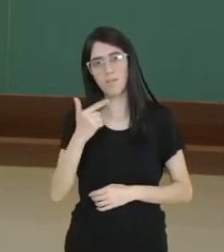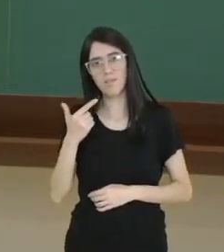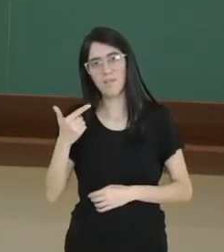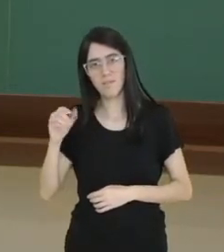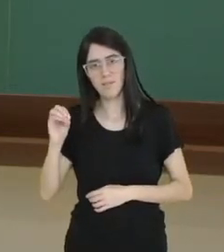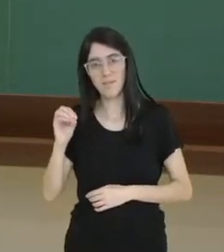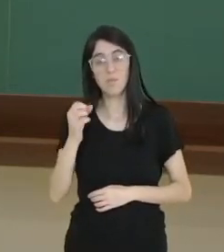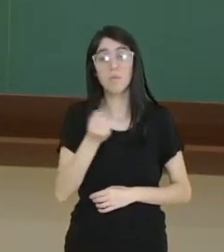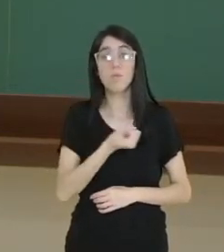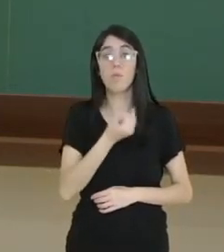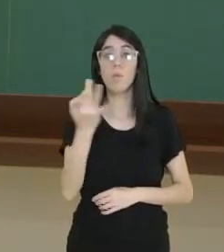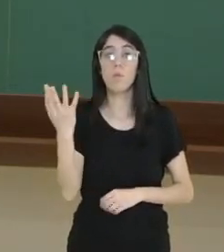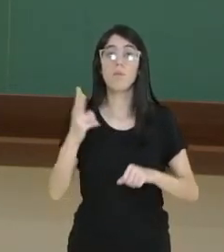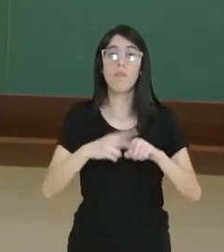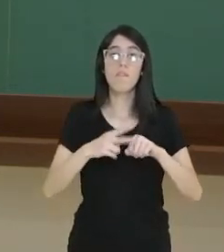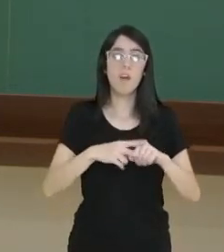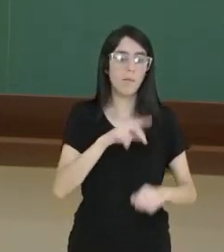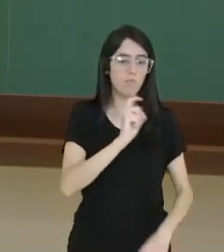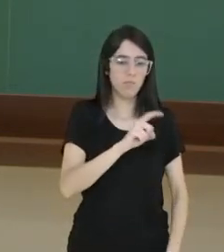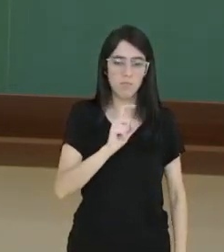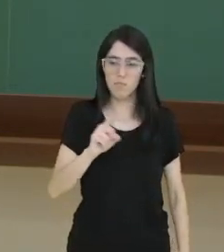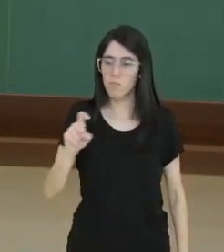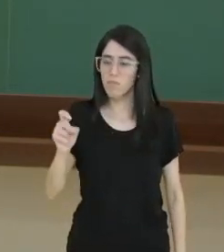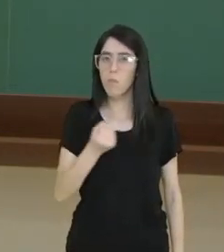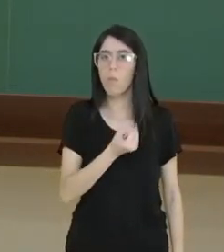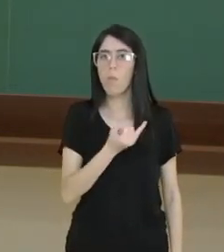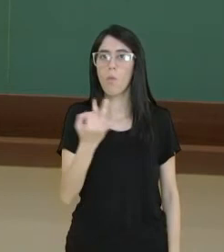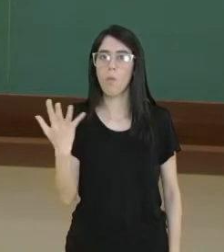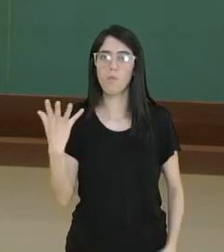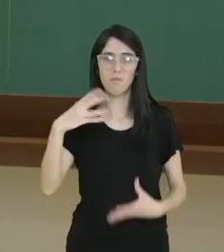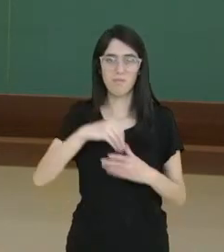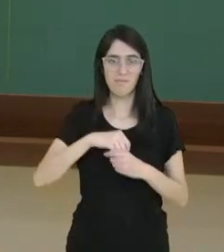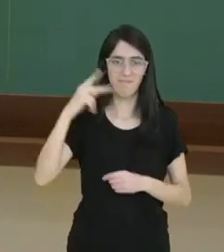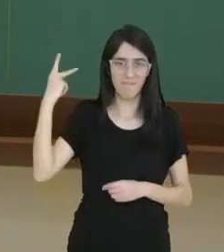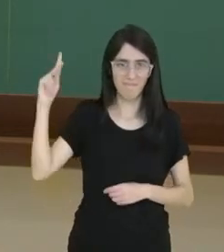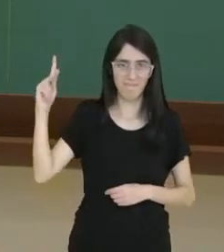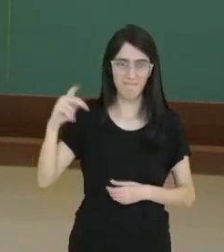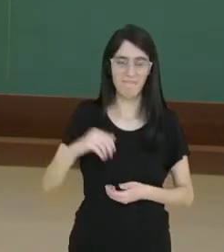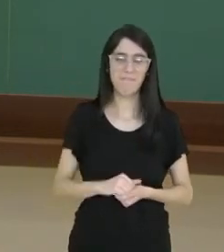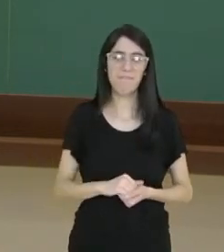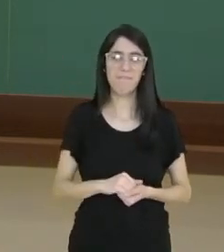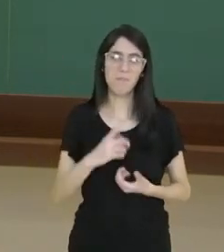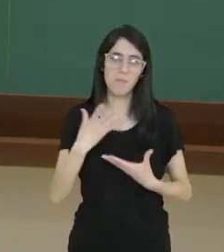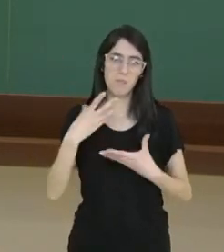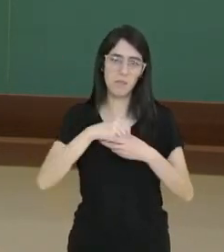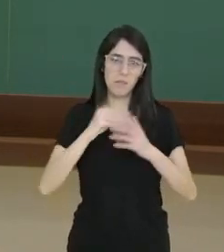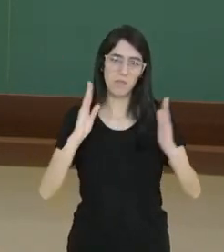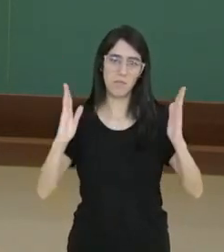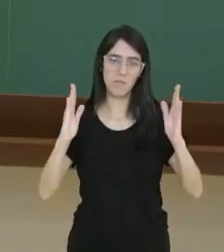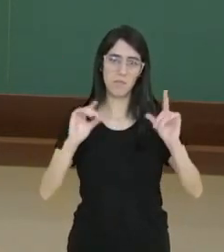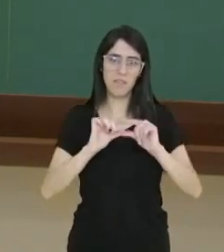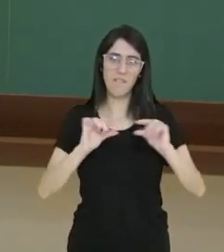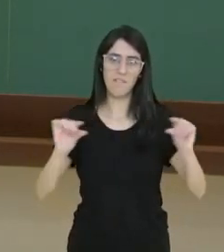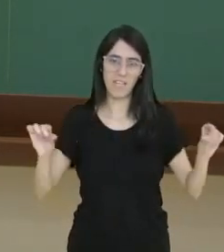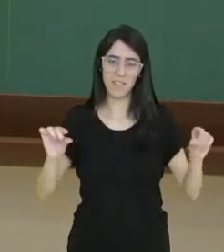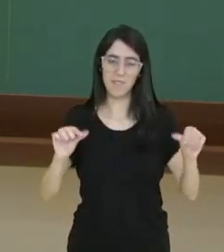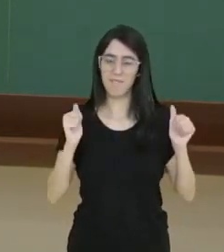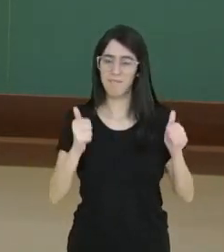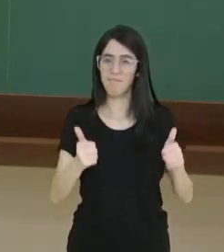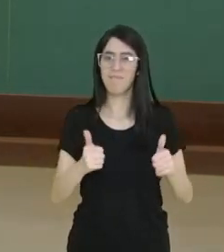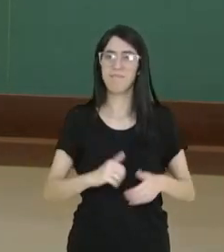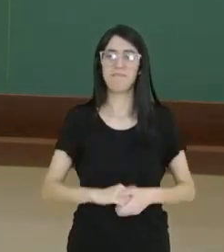quantidade de verbos que estão presentes ali naquele trecho, né? Ou naquele período, como nós podemos chamar,